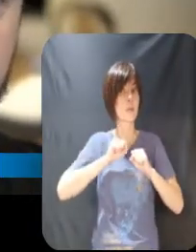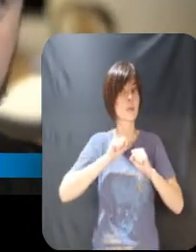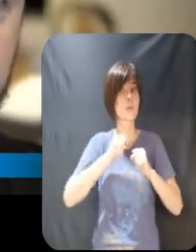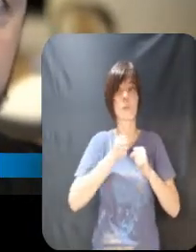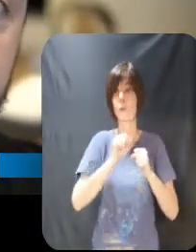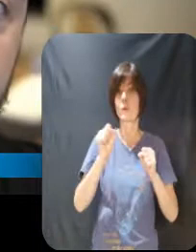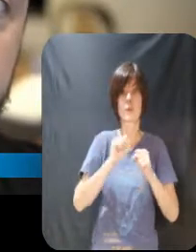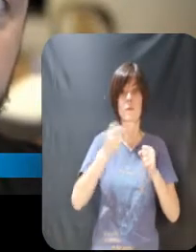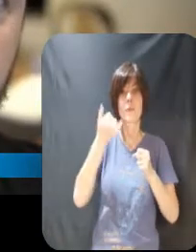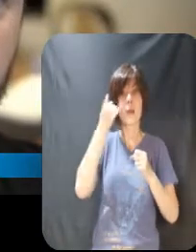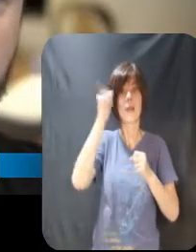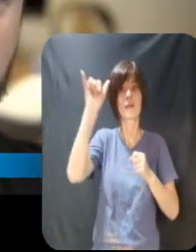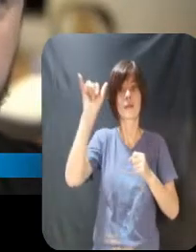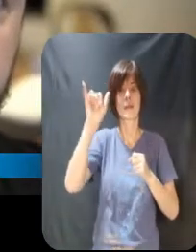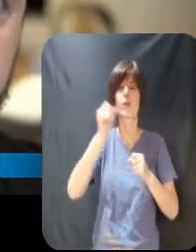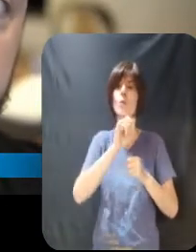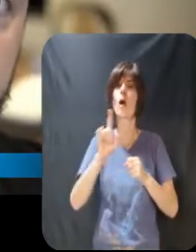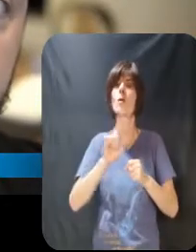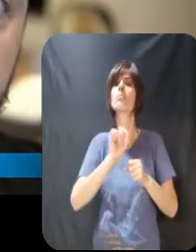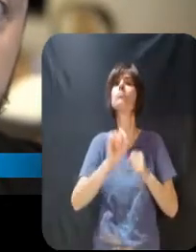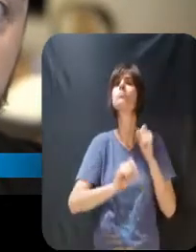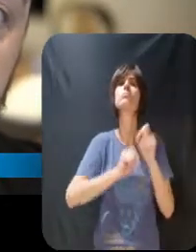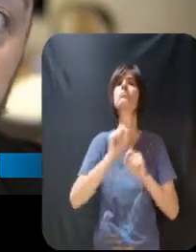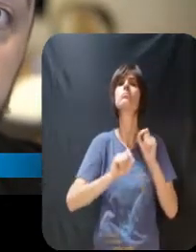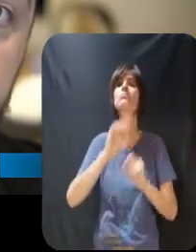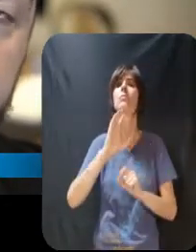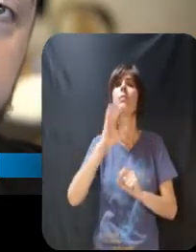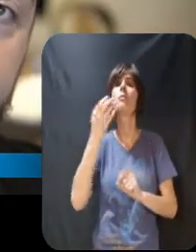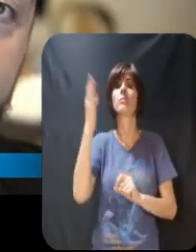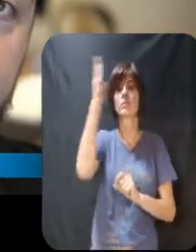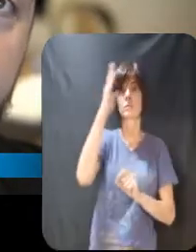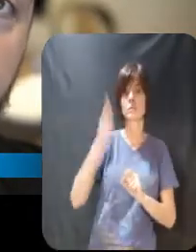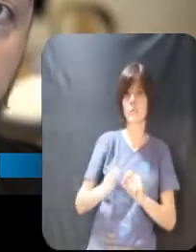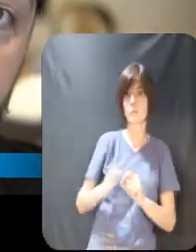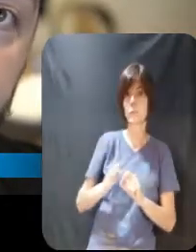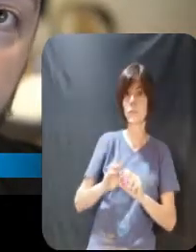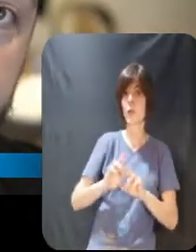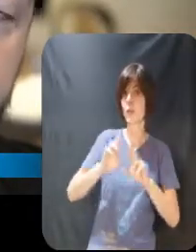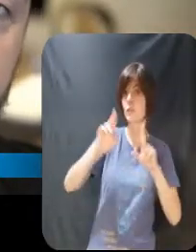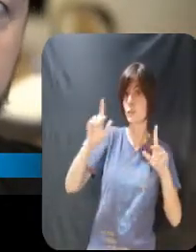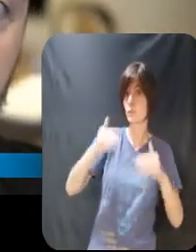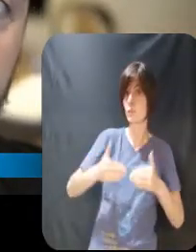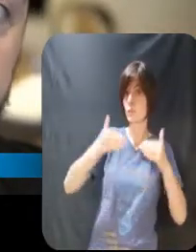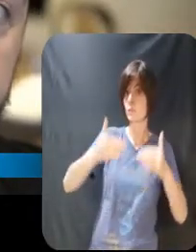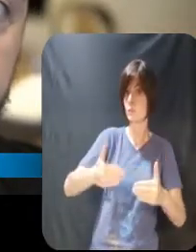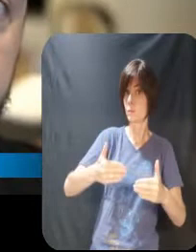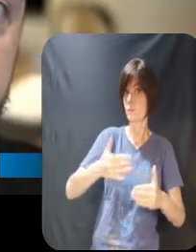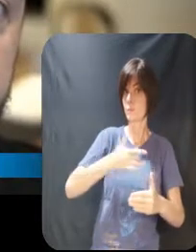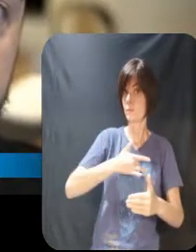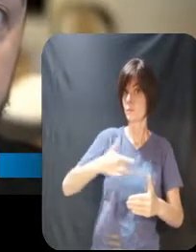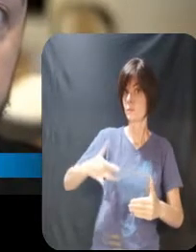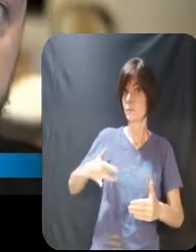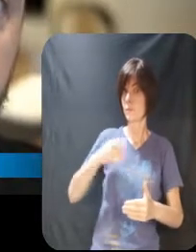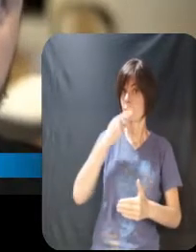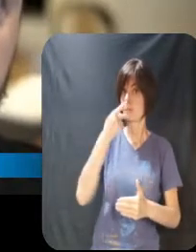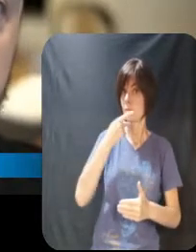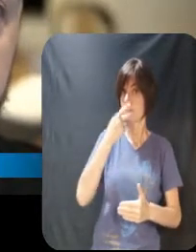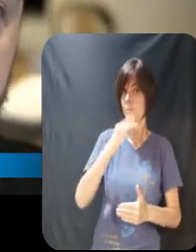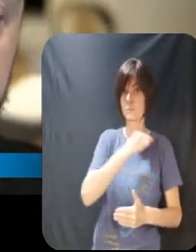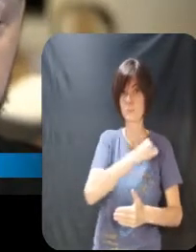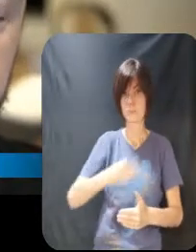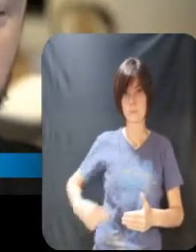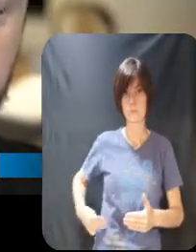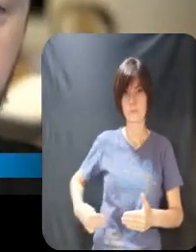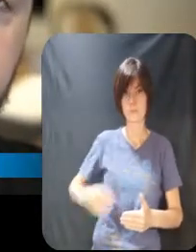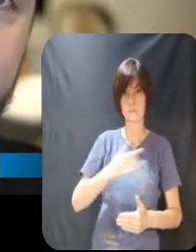e que diferença que faz o ministro da Saúde ter anunciado hoje, que prevê que em agosto a gente deve ter o colapso do sistema de saúde no